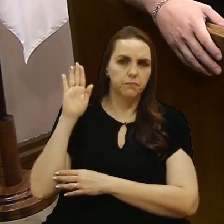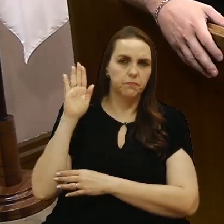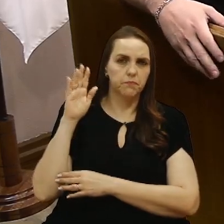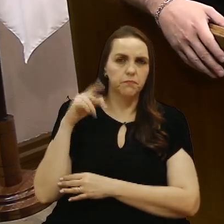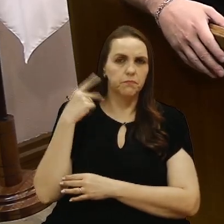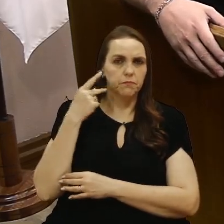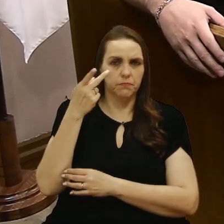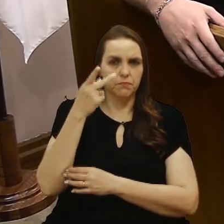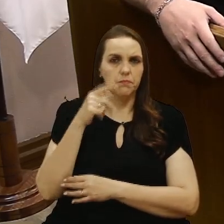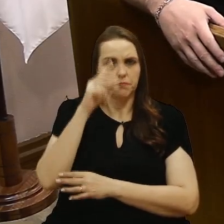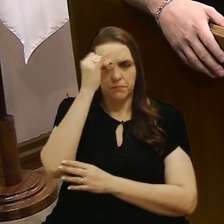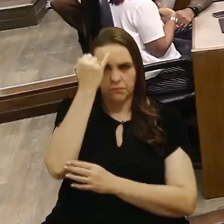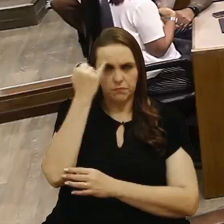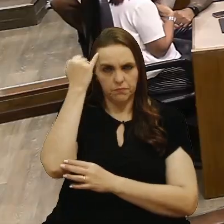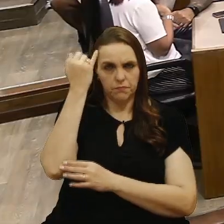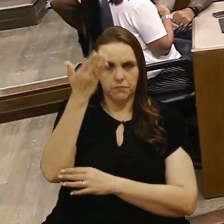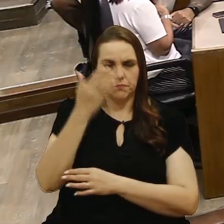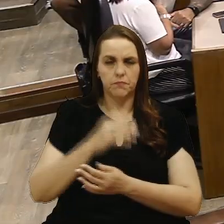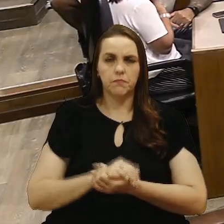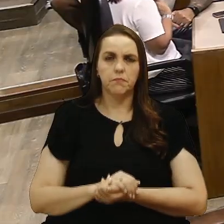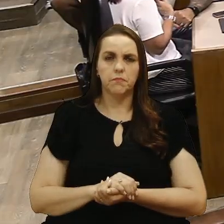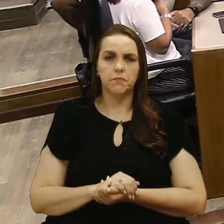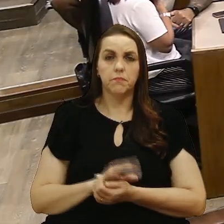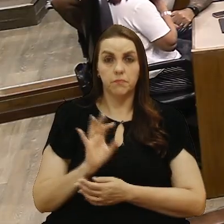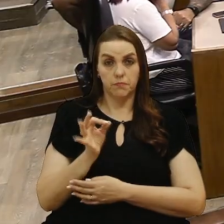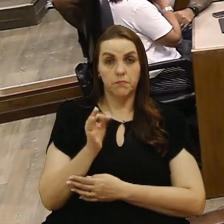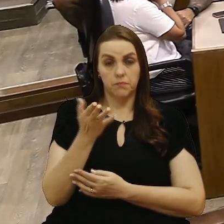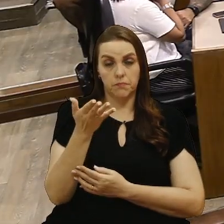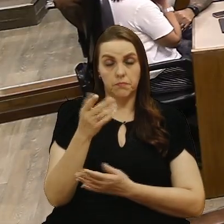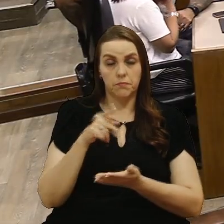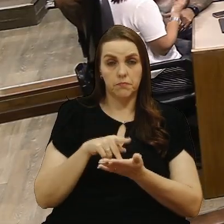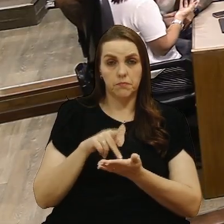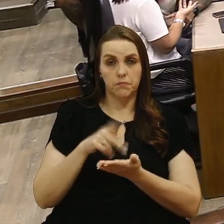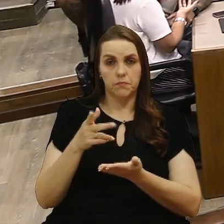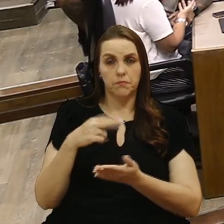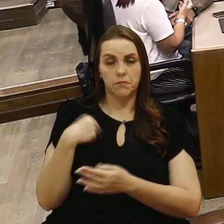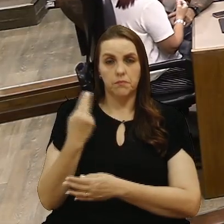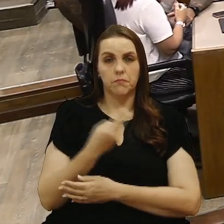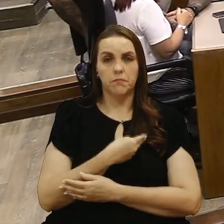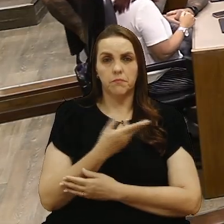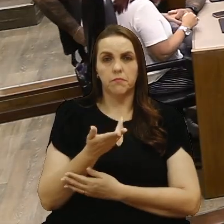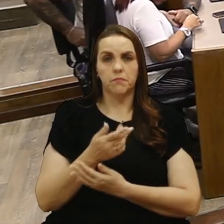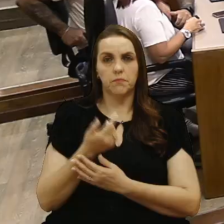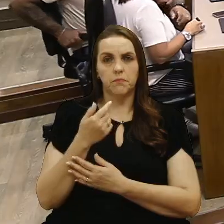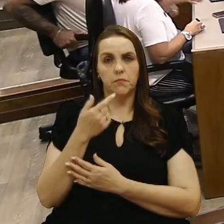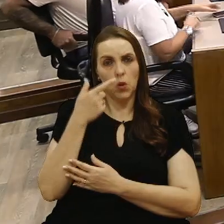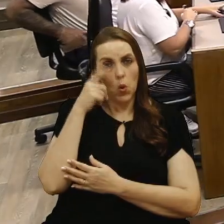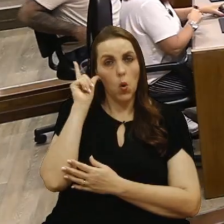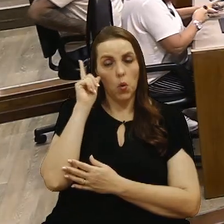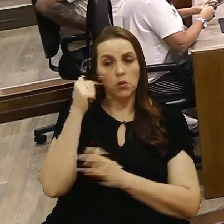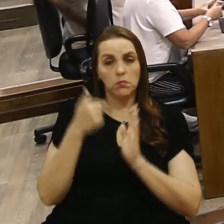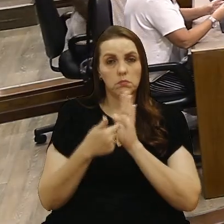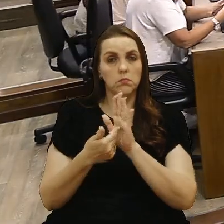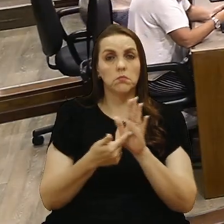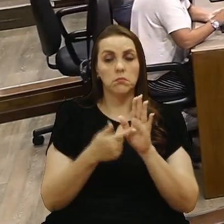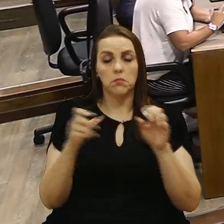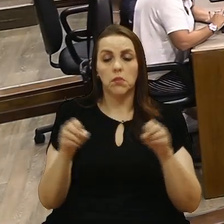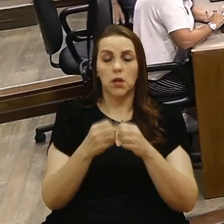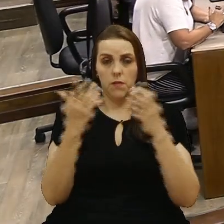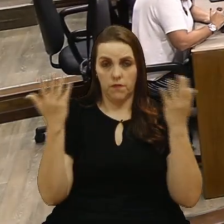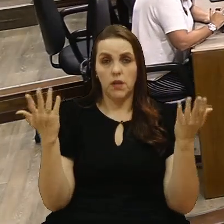Zé D'Ambrosio. Eu acho que nós... ontem foi uma demonstração de que a